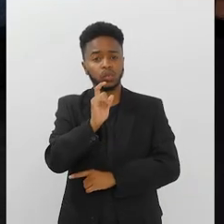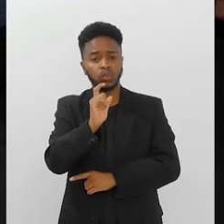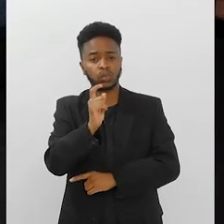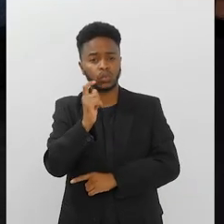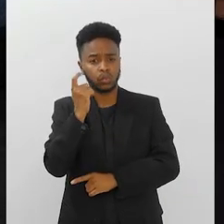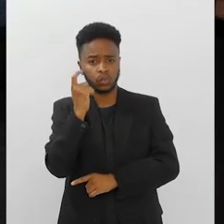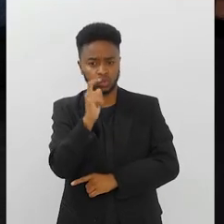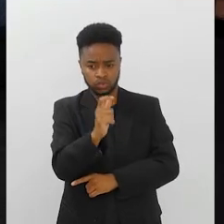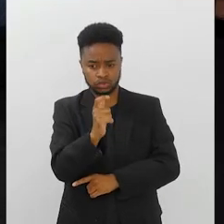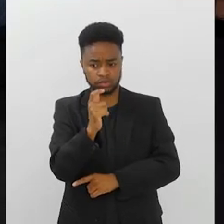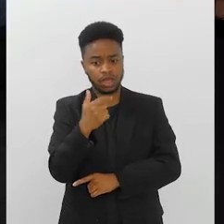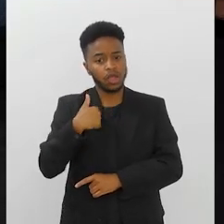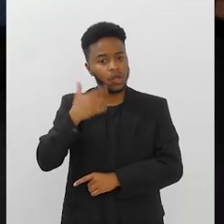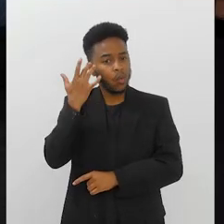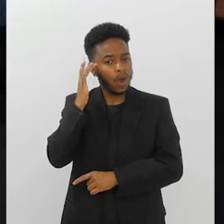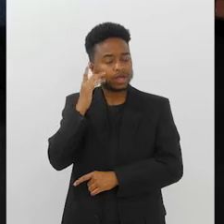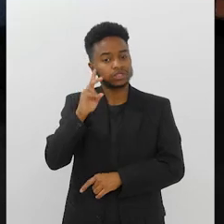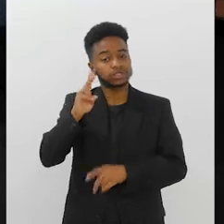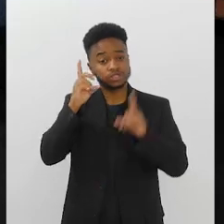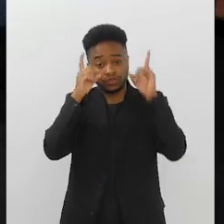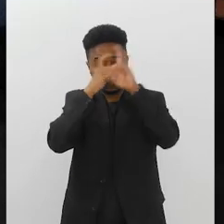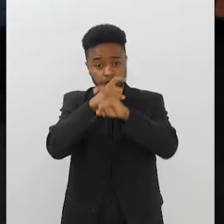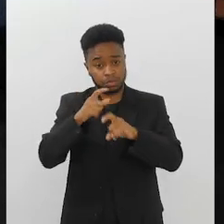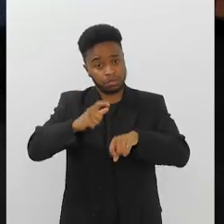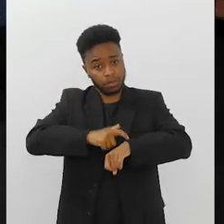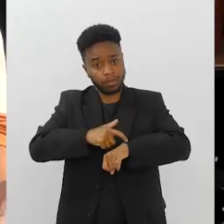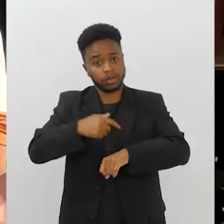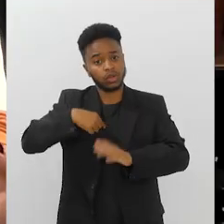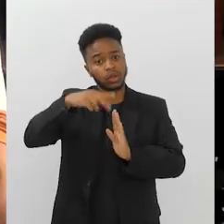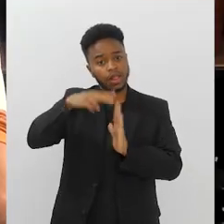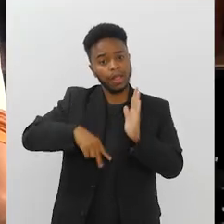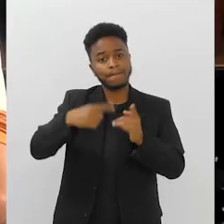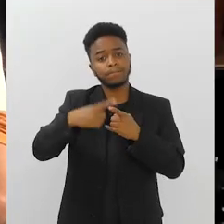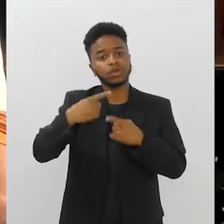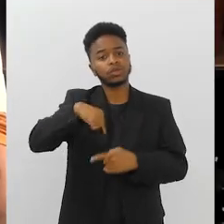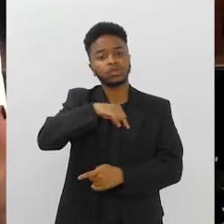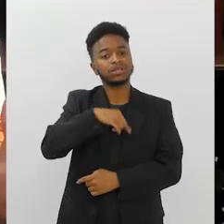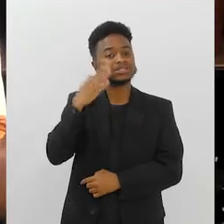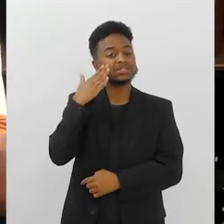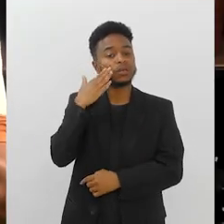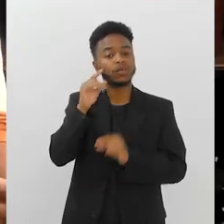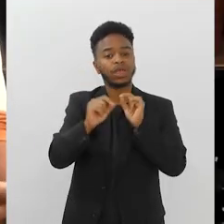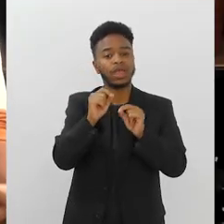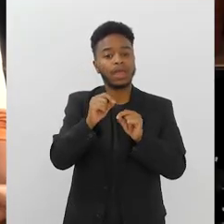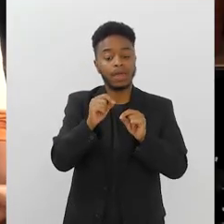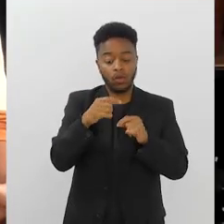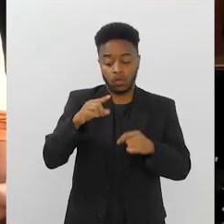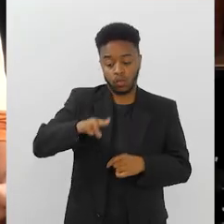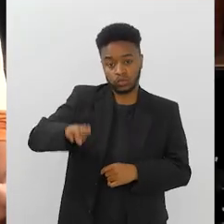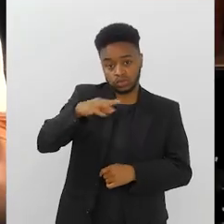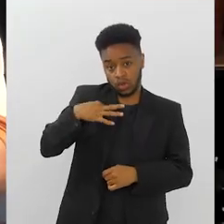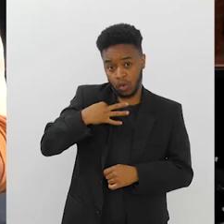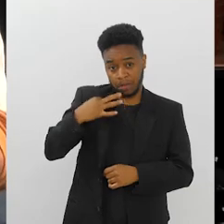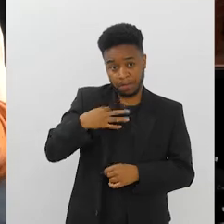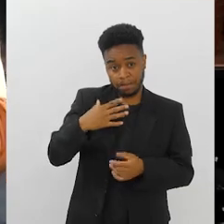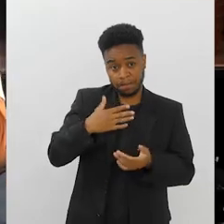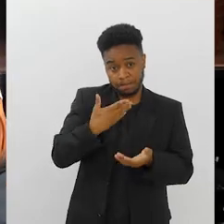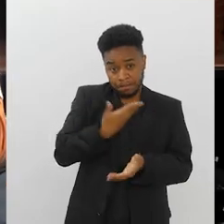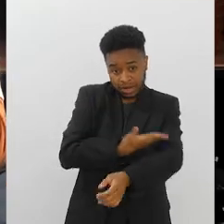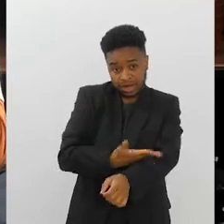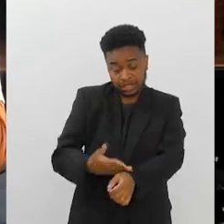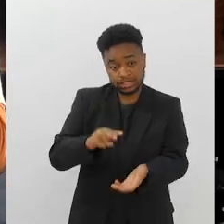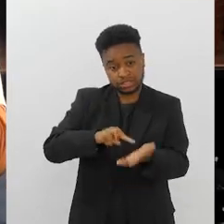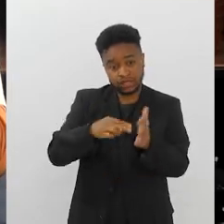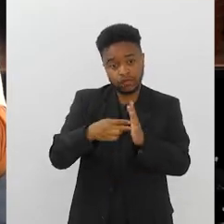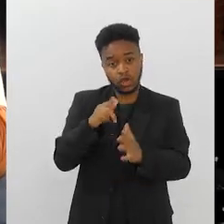eu achei difícil quando eu li porque a gente sabe que o branco para eles é o luto né então por isso que eu